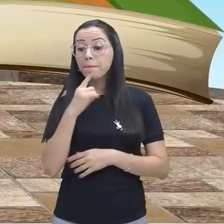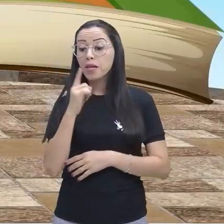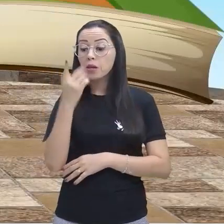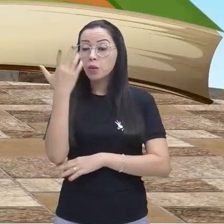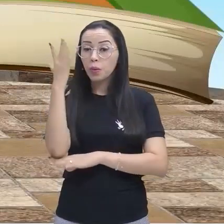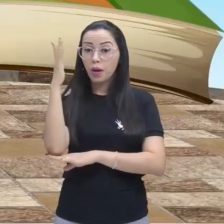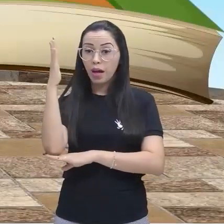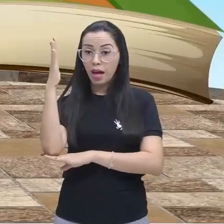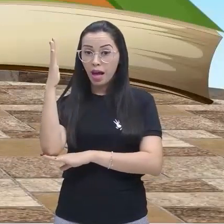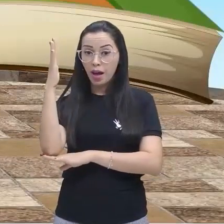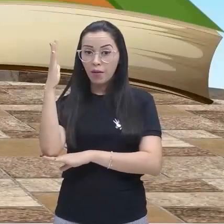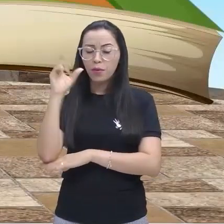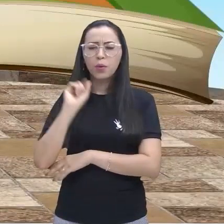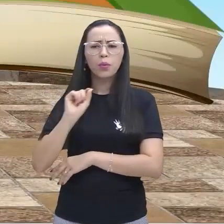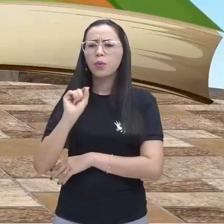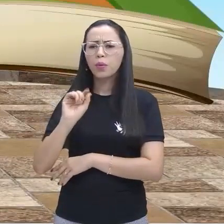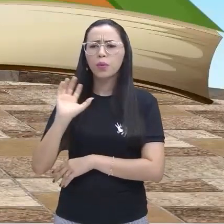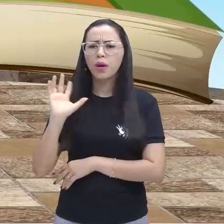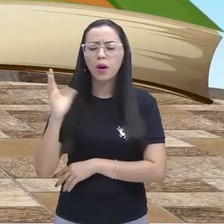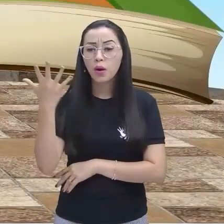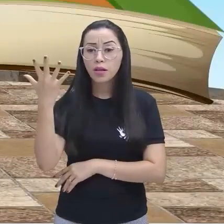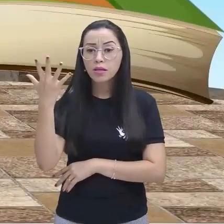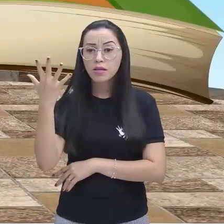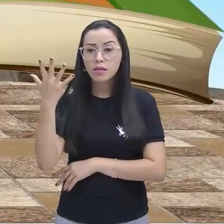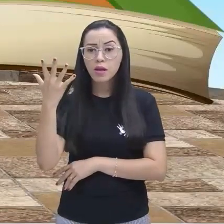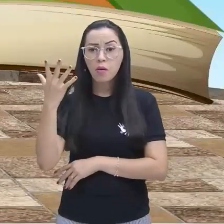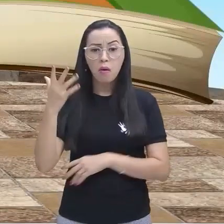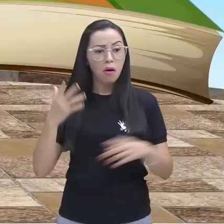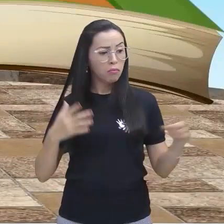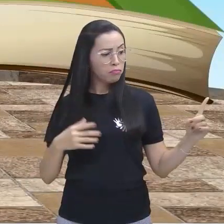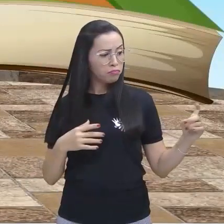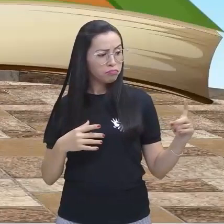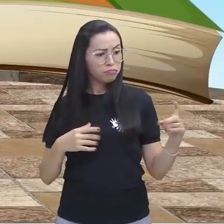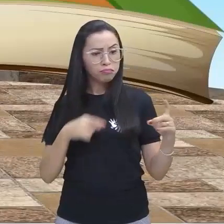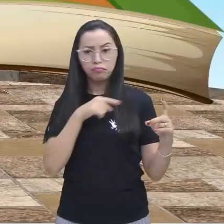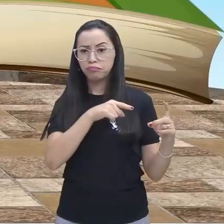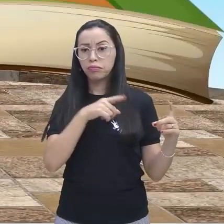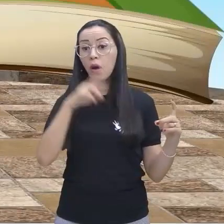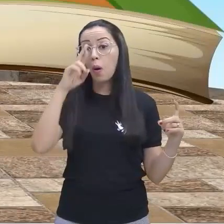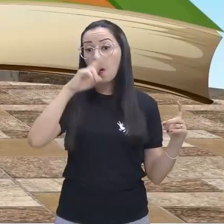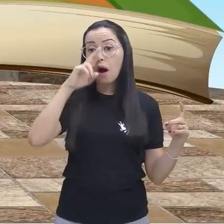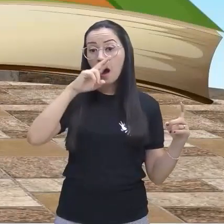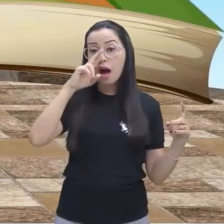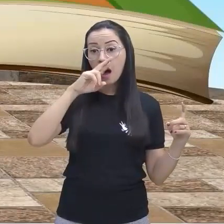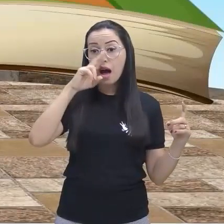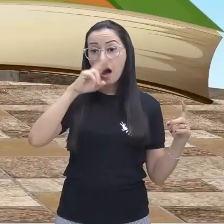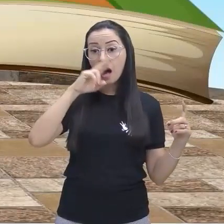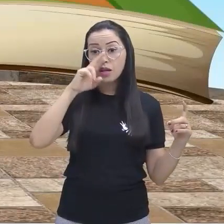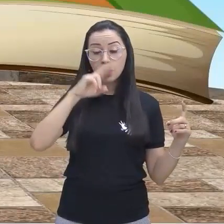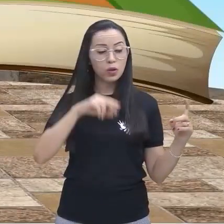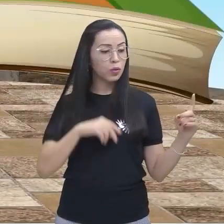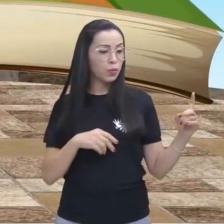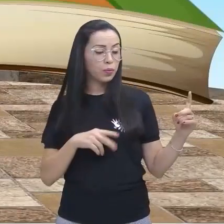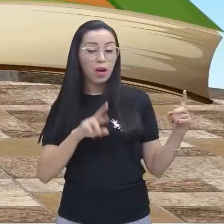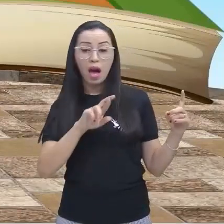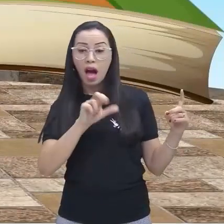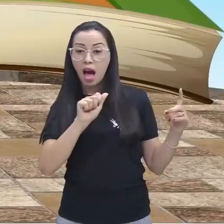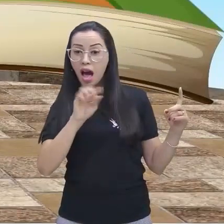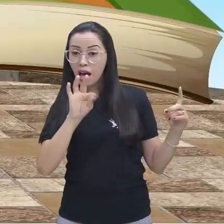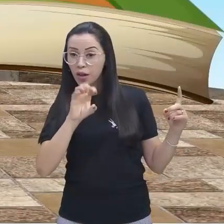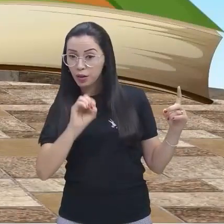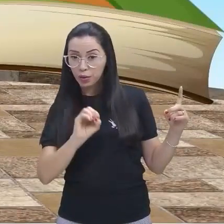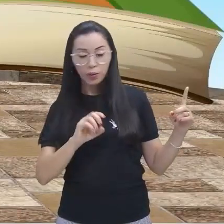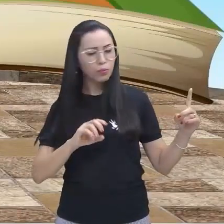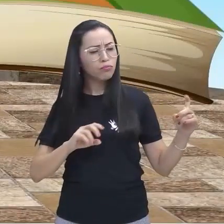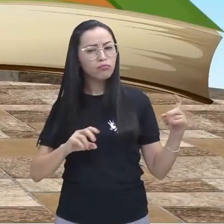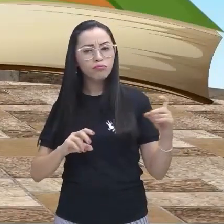E sabe o que aconteceu? Apareceu um ratinho. E o ratinho começou